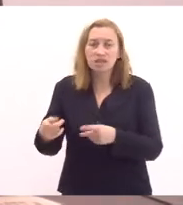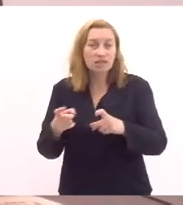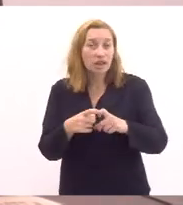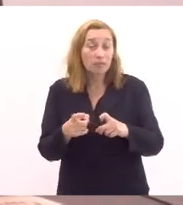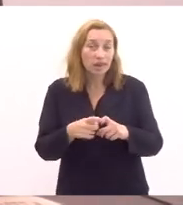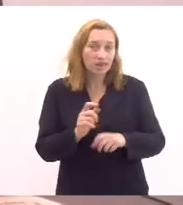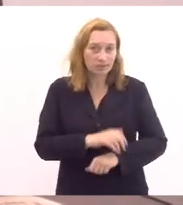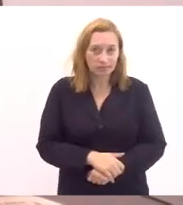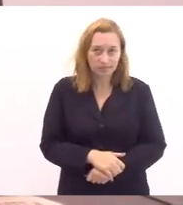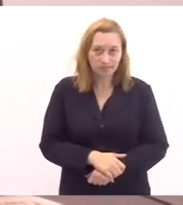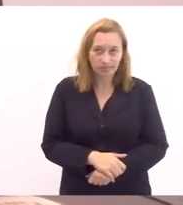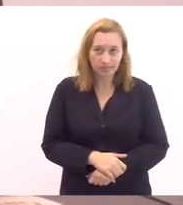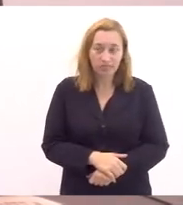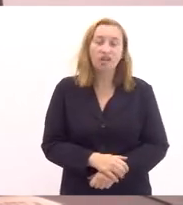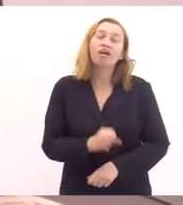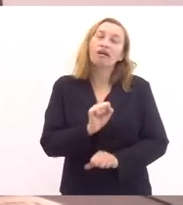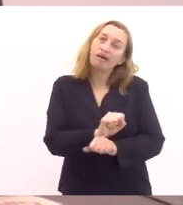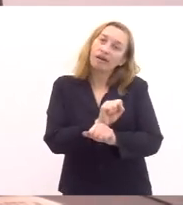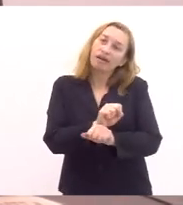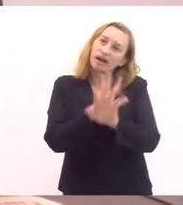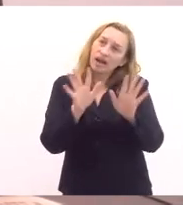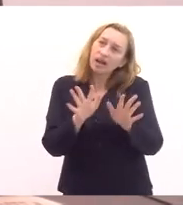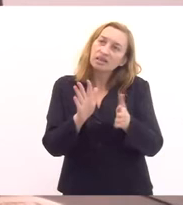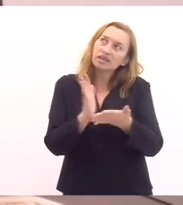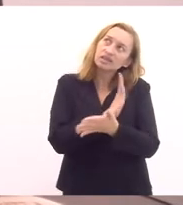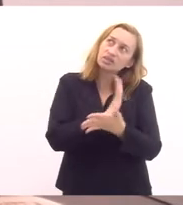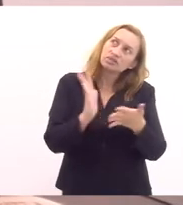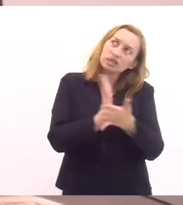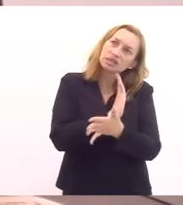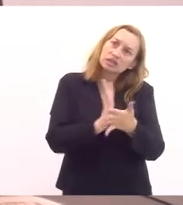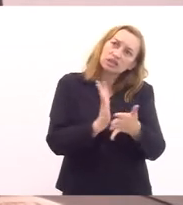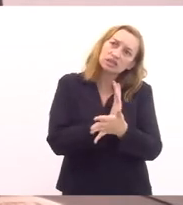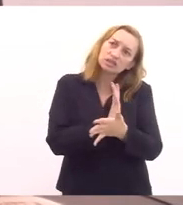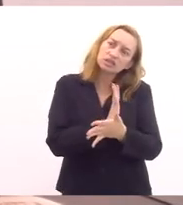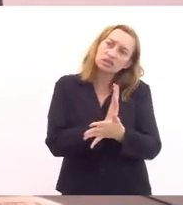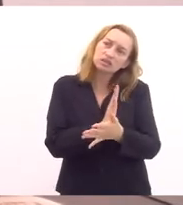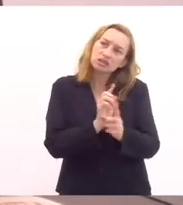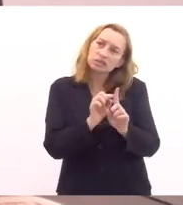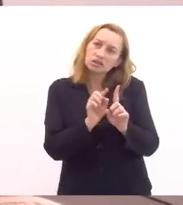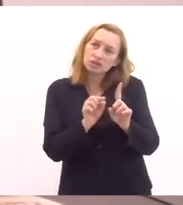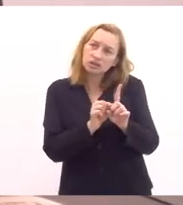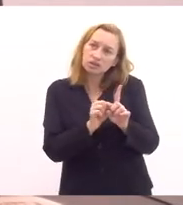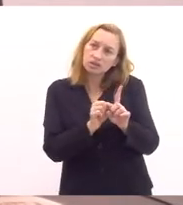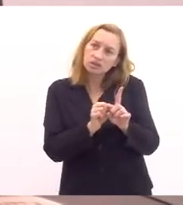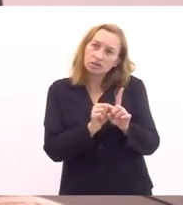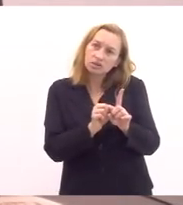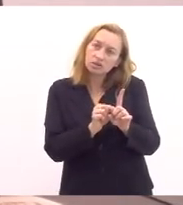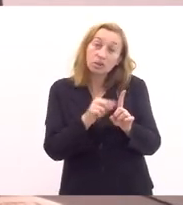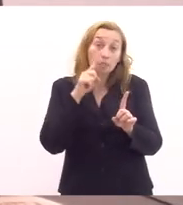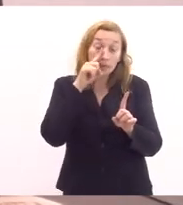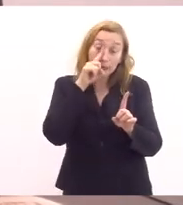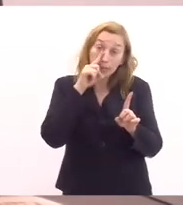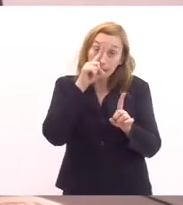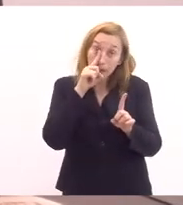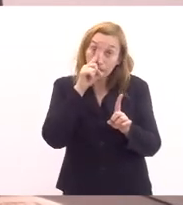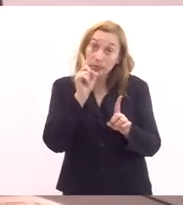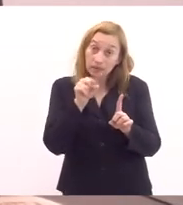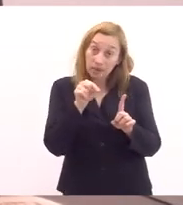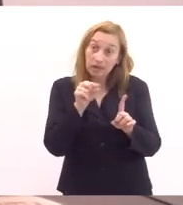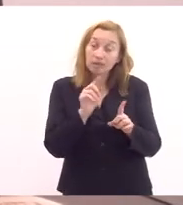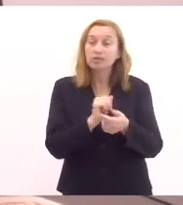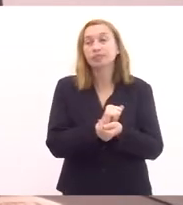E é claro que muitas vezes são gestantes até de alto risco né